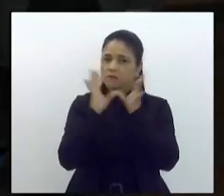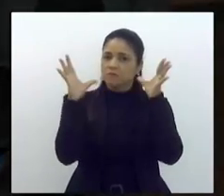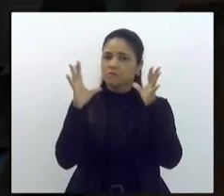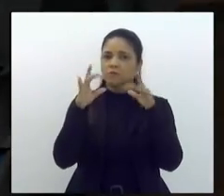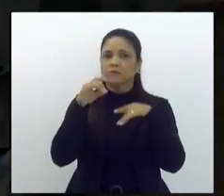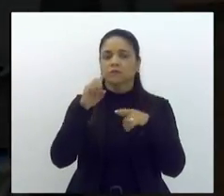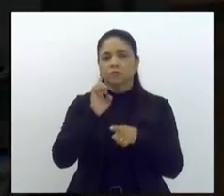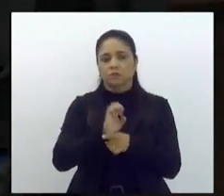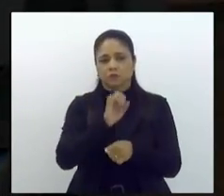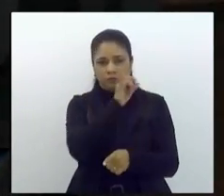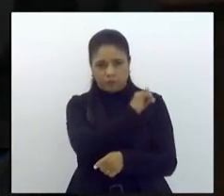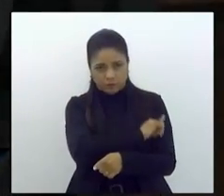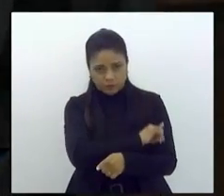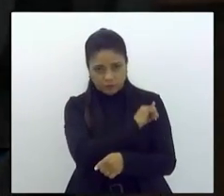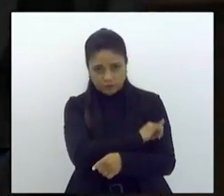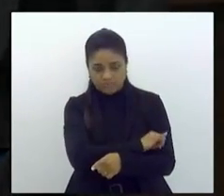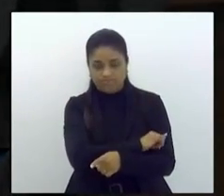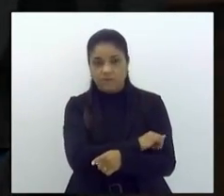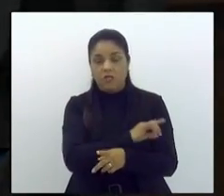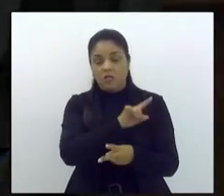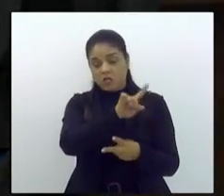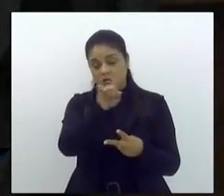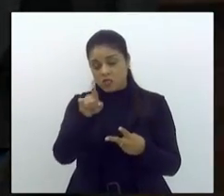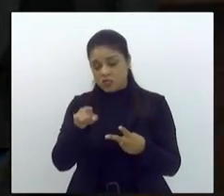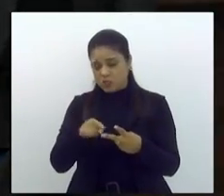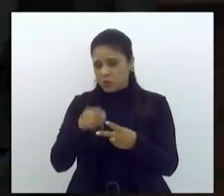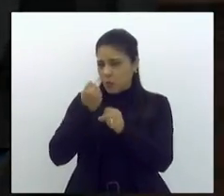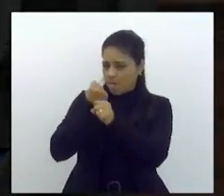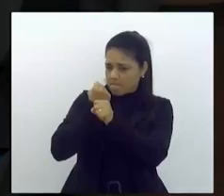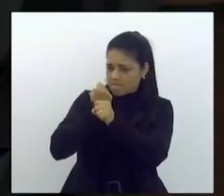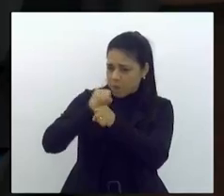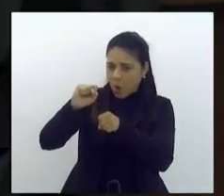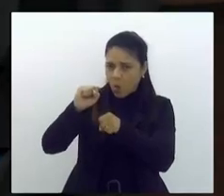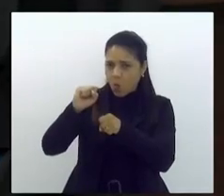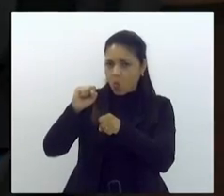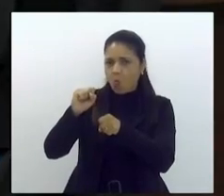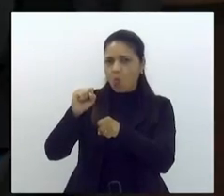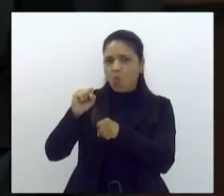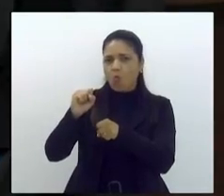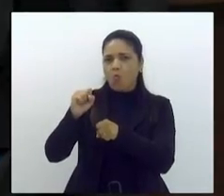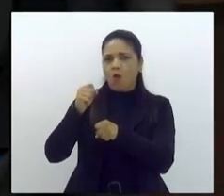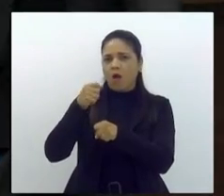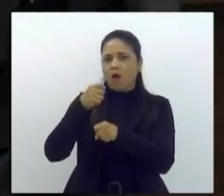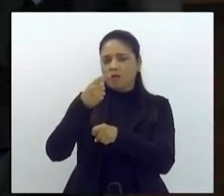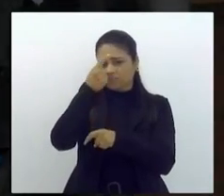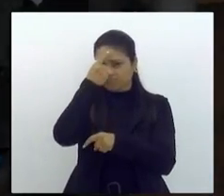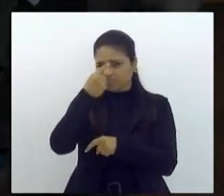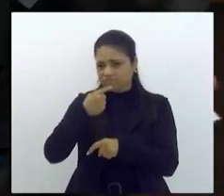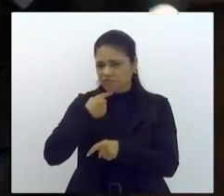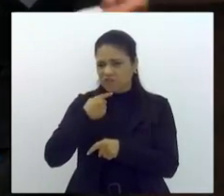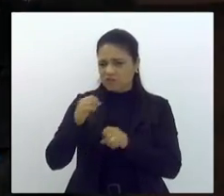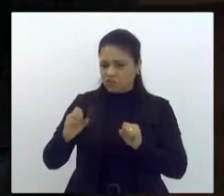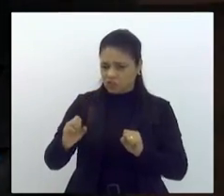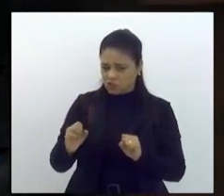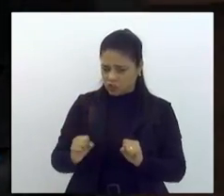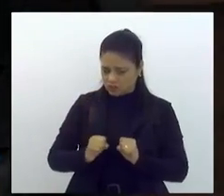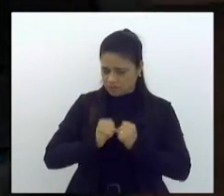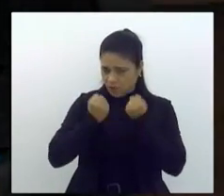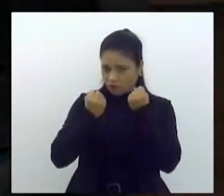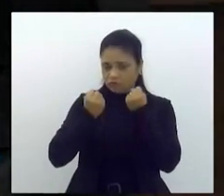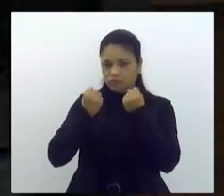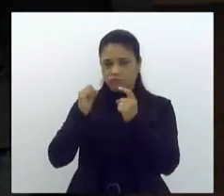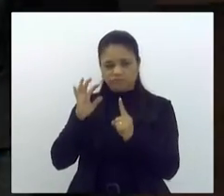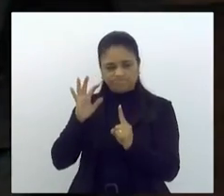em segundo lugar eu quero repudiar aquelas cenas de agressão de ódio de